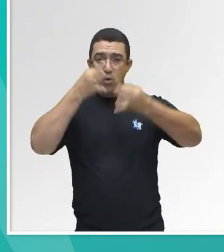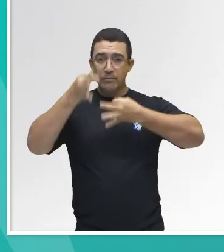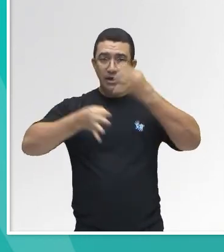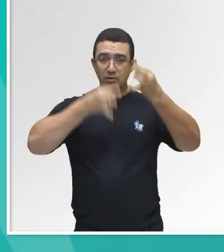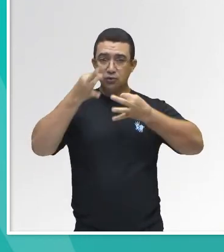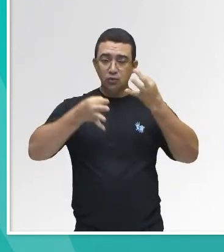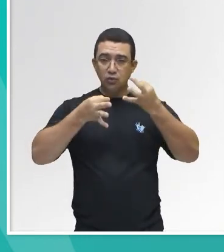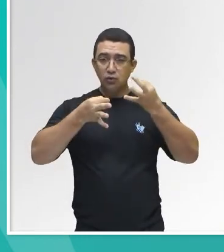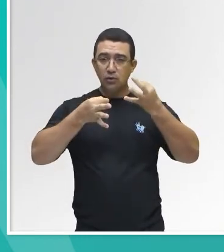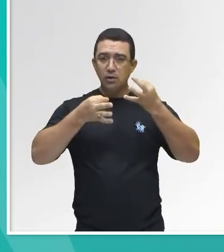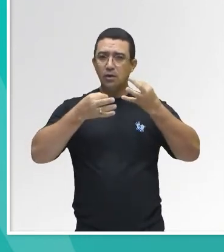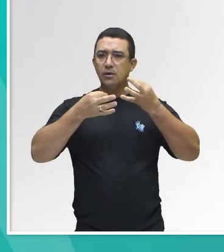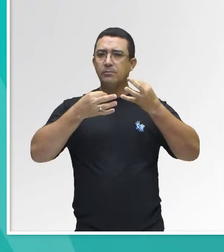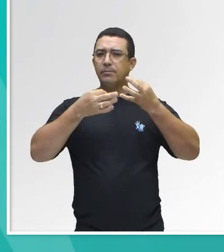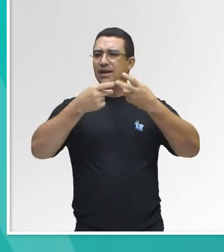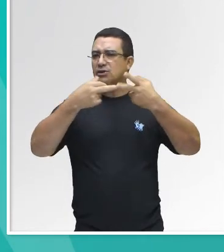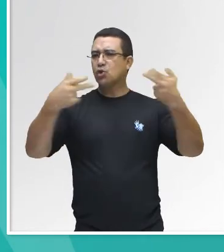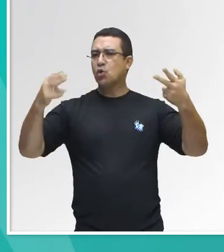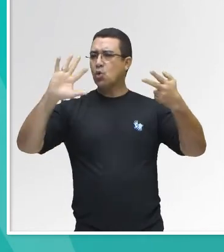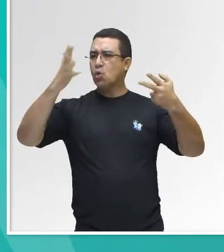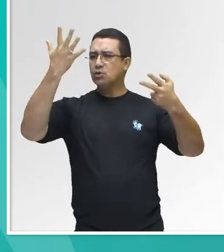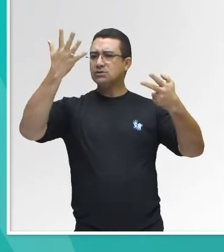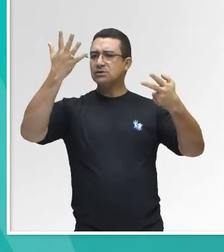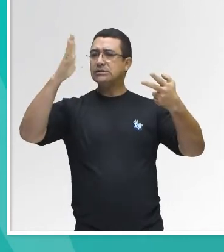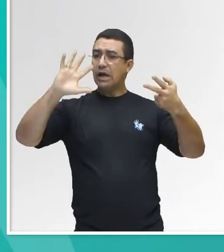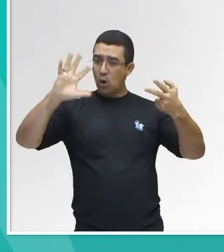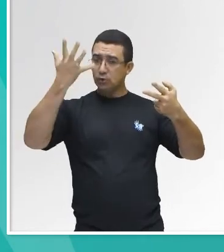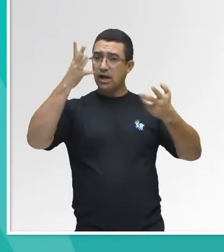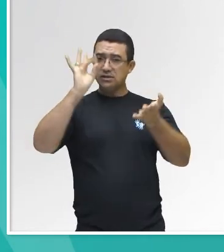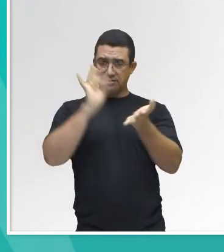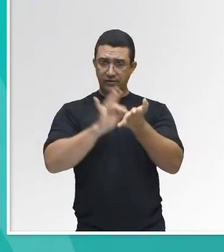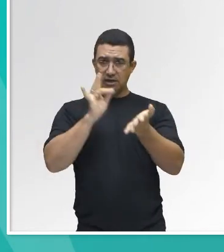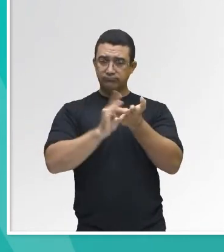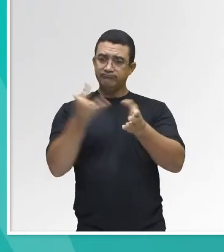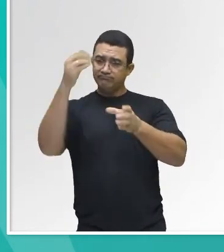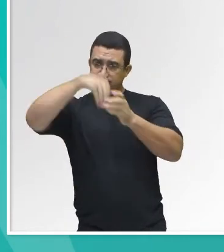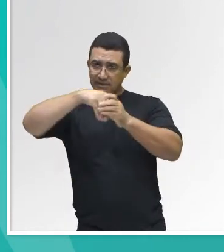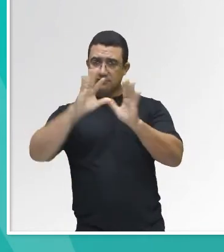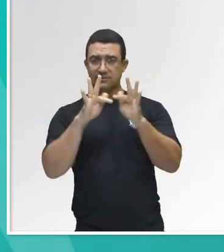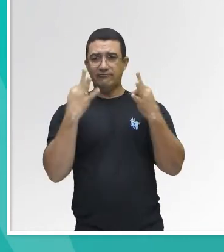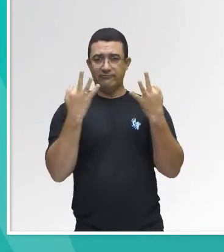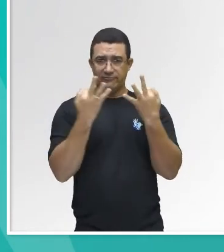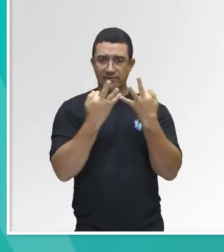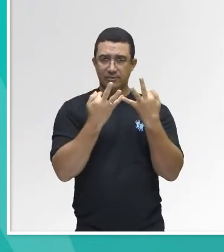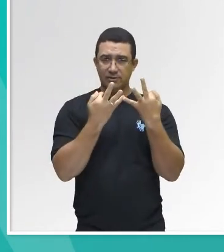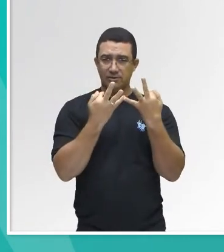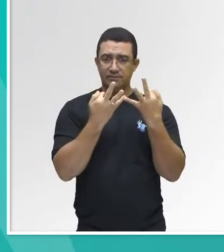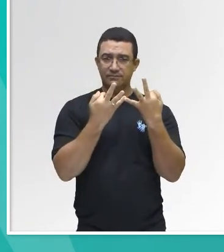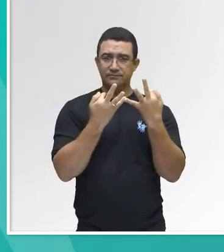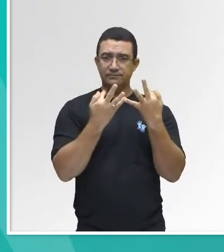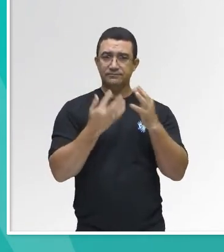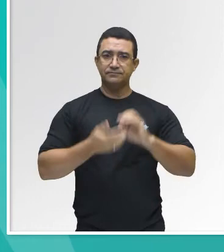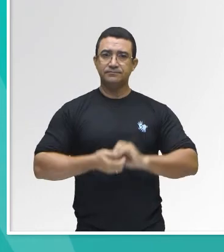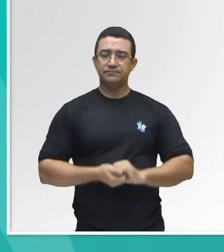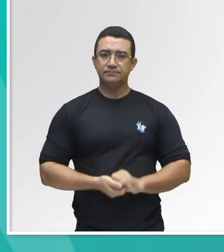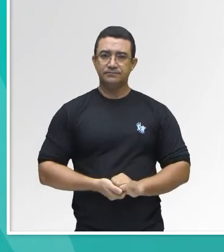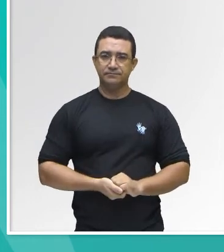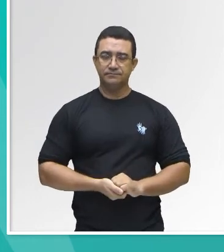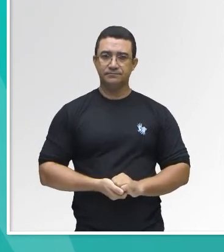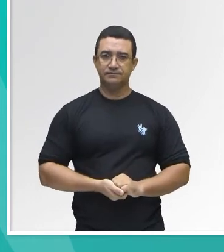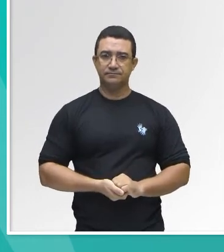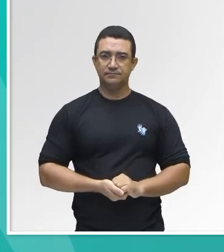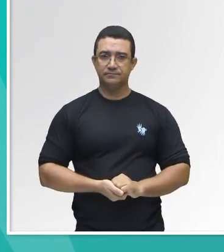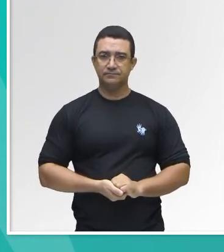concreto. Se emplean exemplos familiares a los oyentes porque eles afetam diretamente, né?